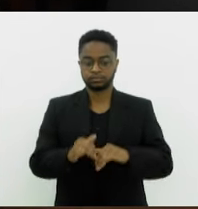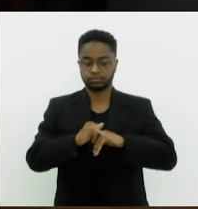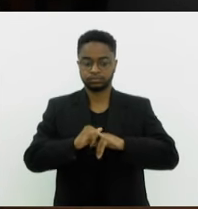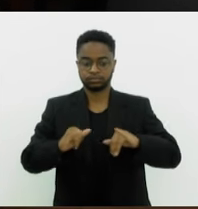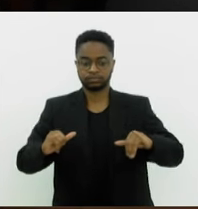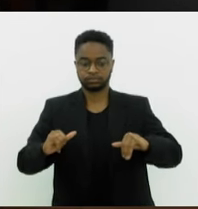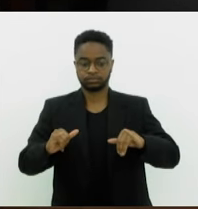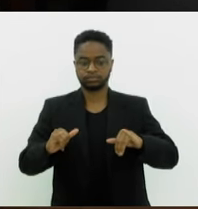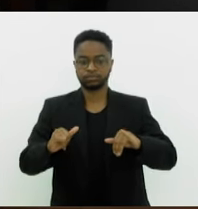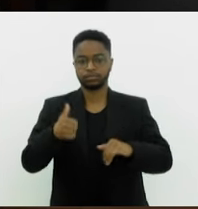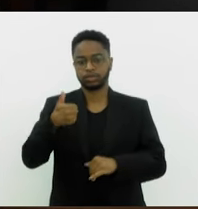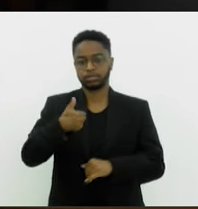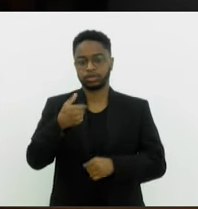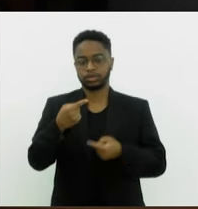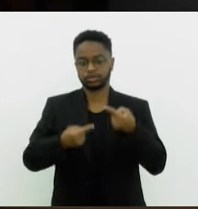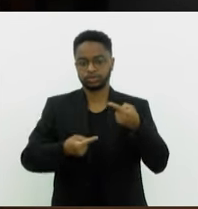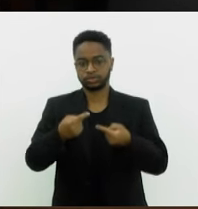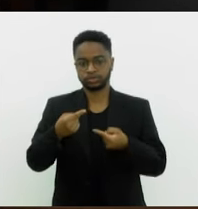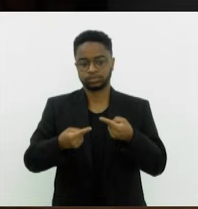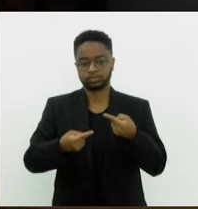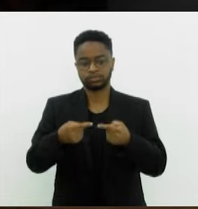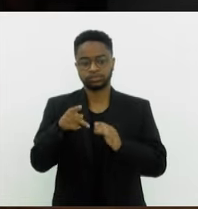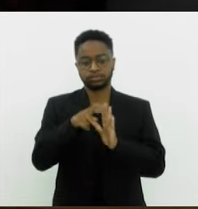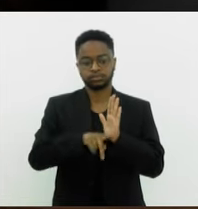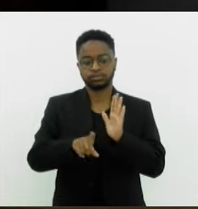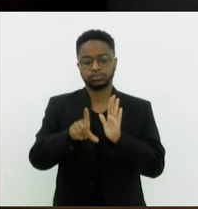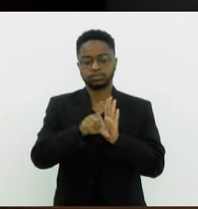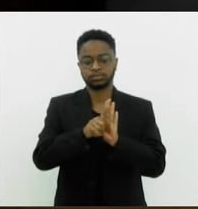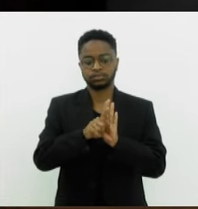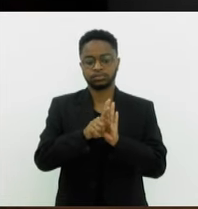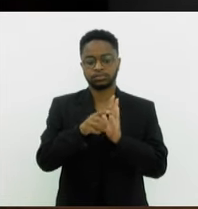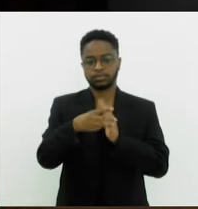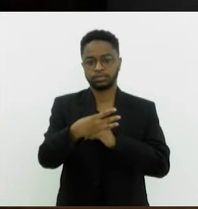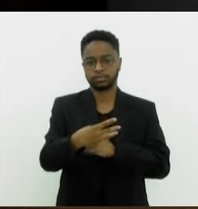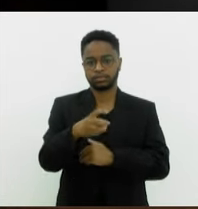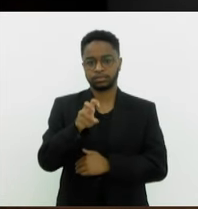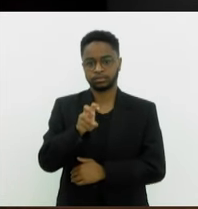Anuncio, em primeira discussão, projeto de lei número